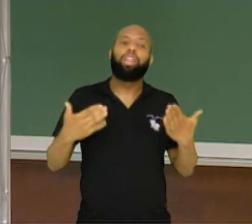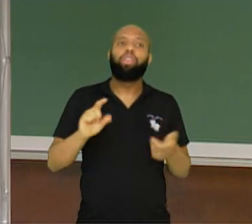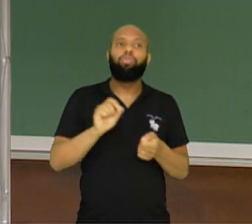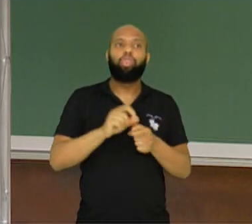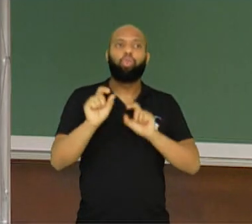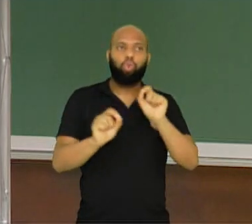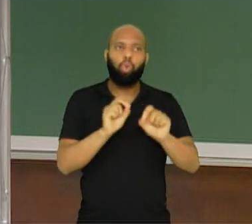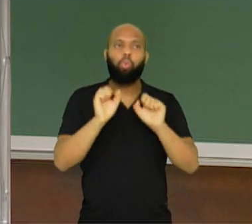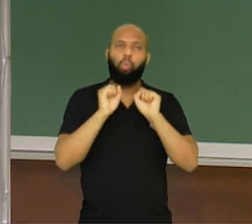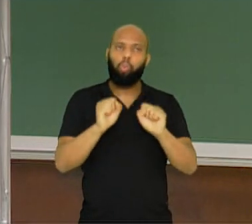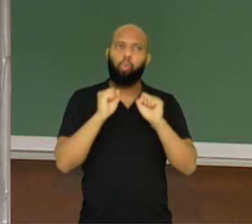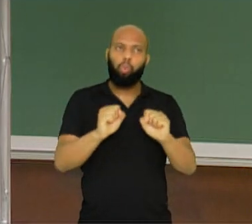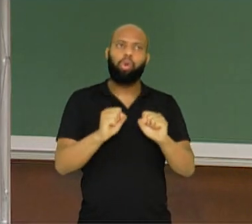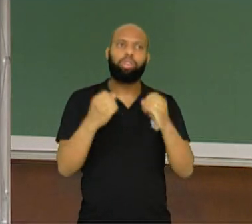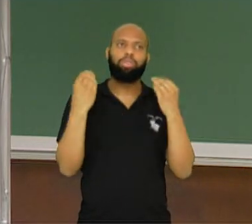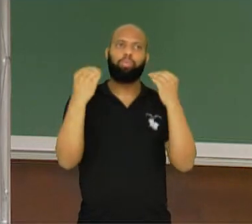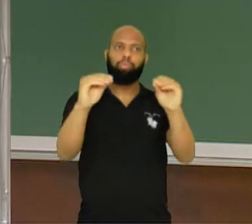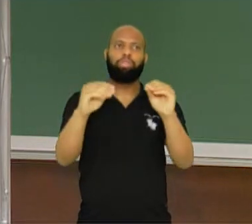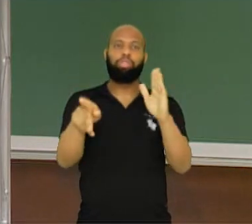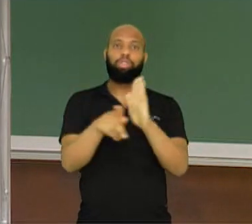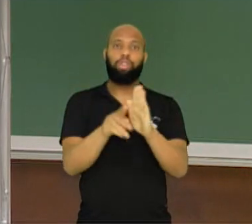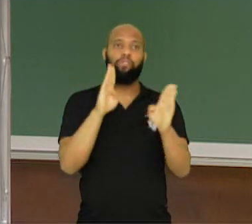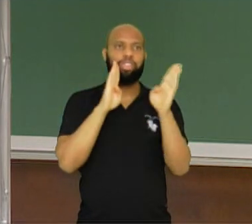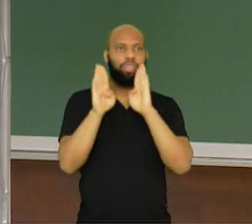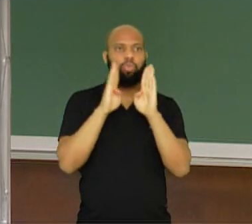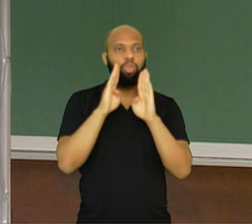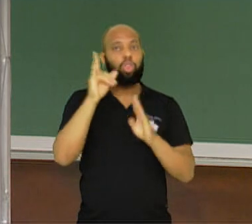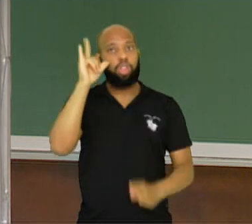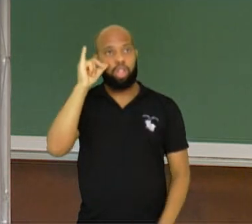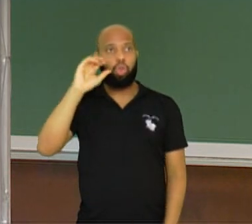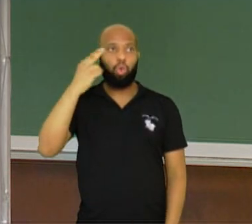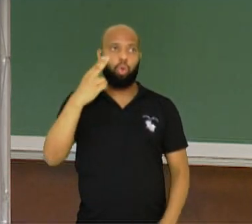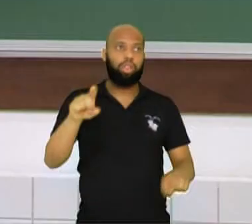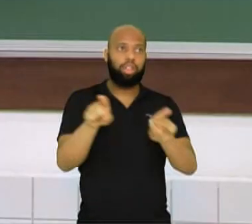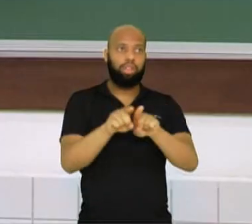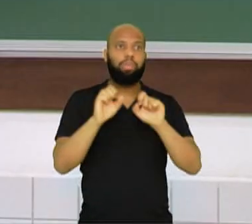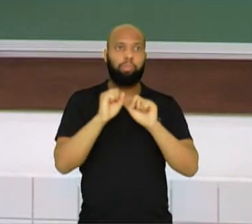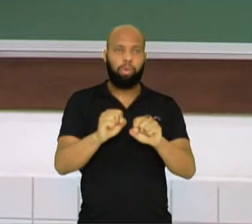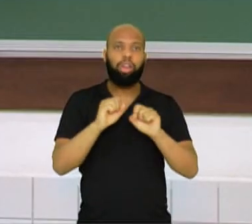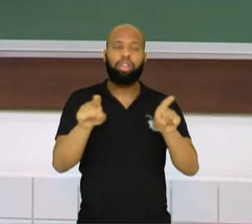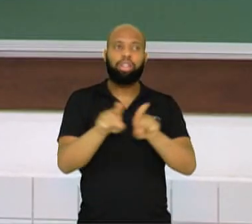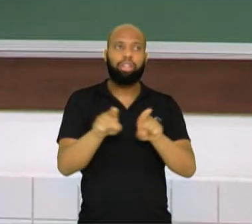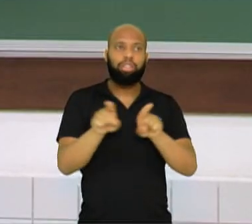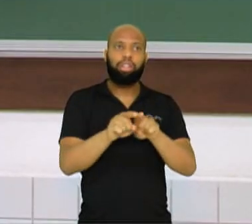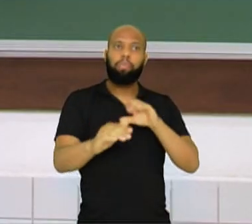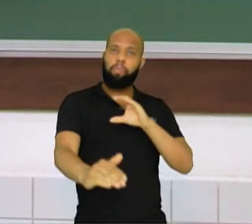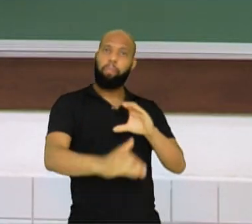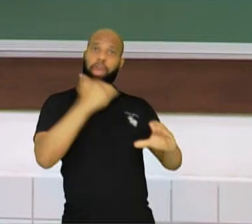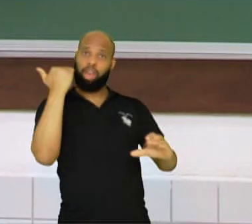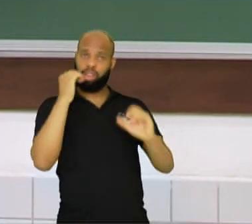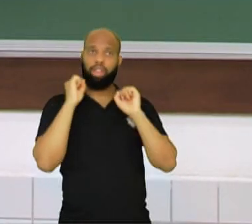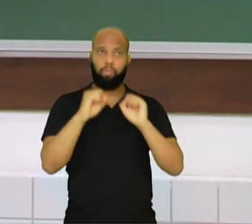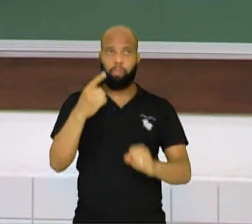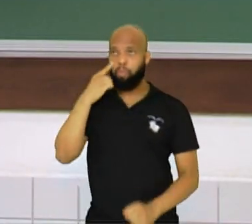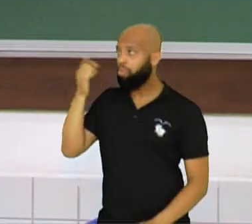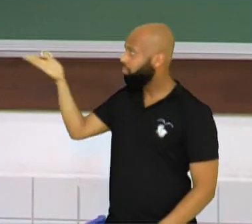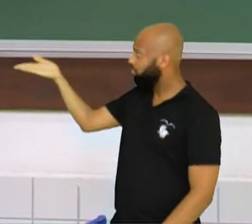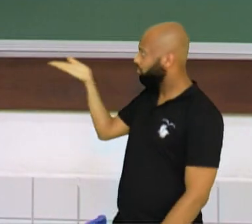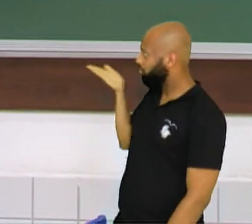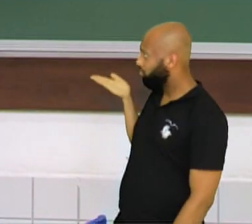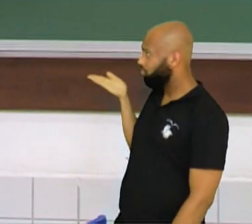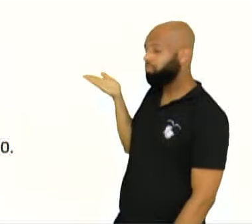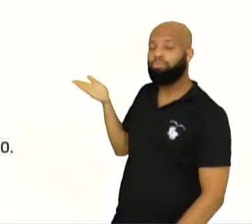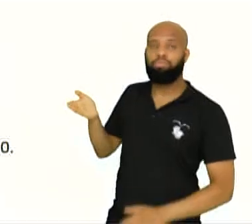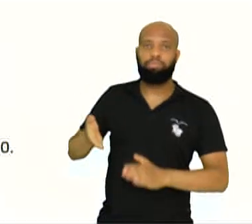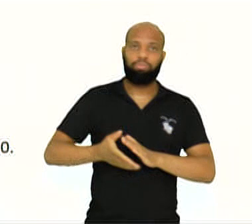colocar, vocês podem tanto postar no Facebook, no Instagram, podem também enviar por e-mail. O